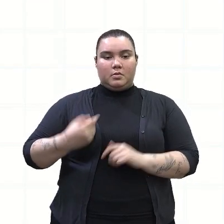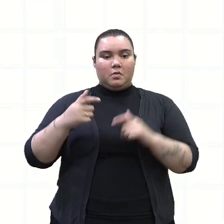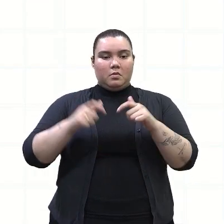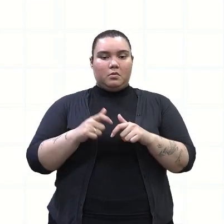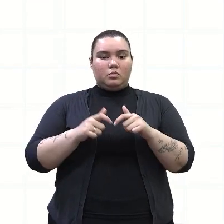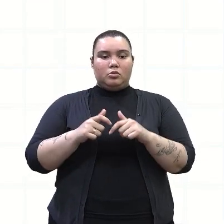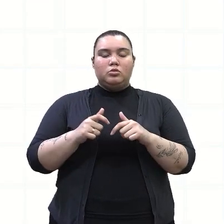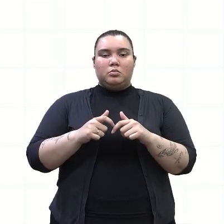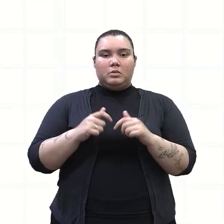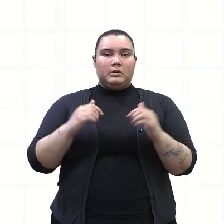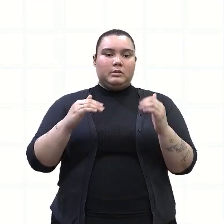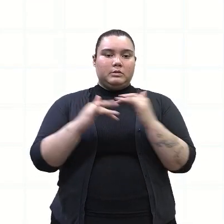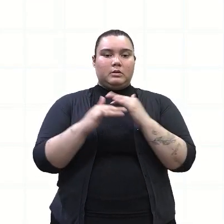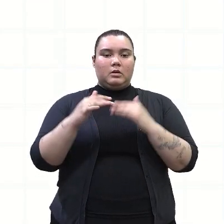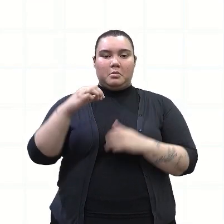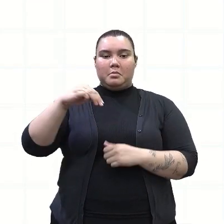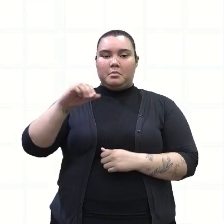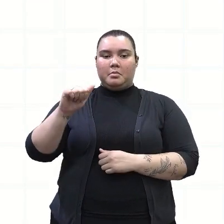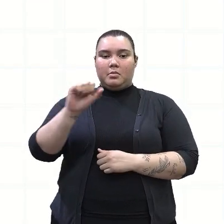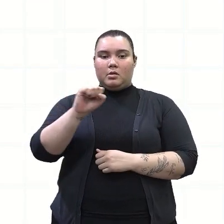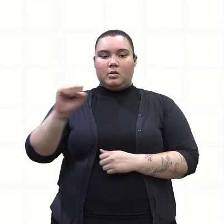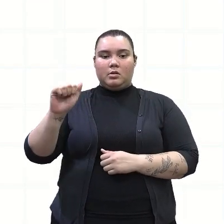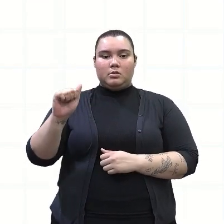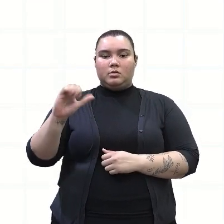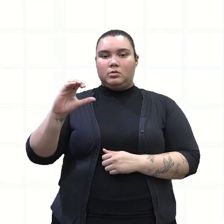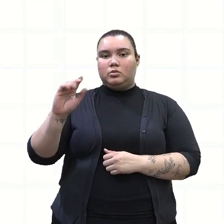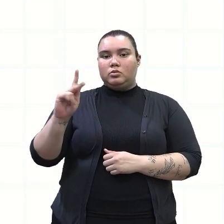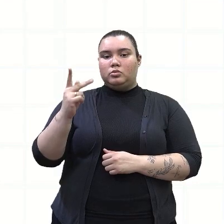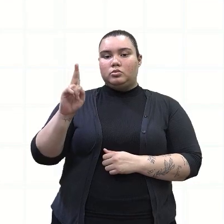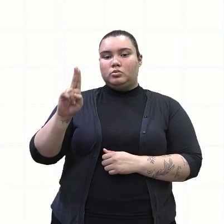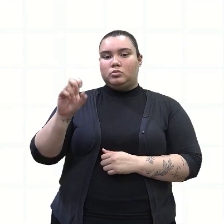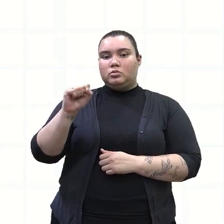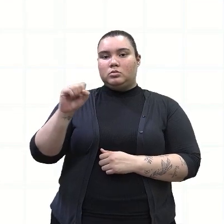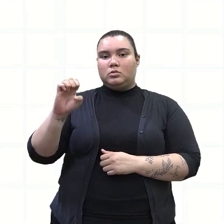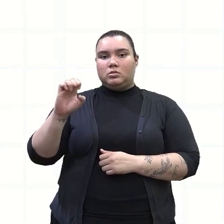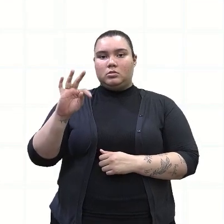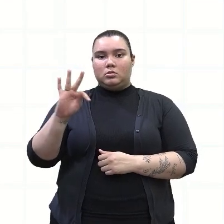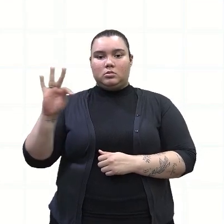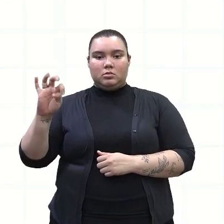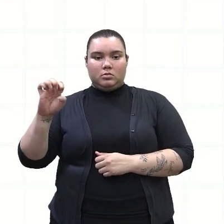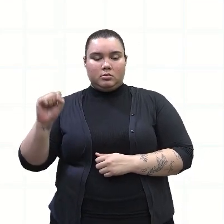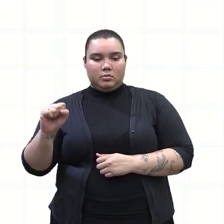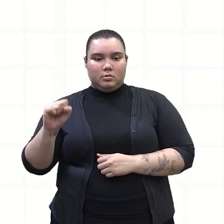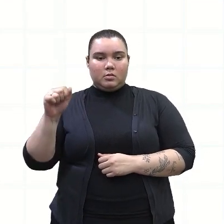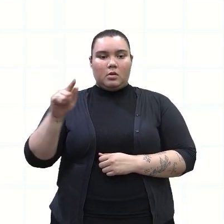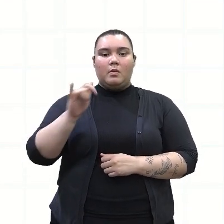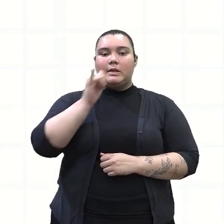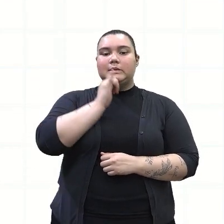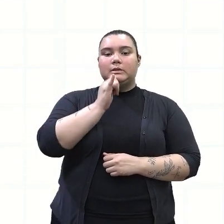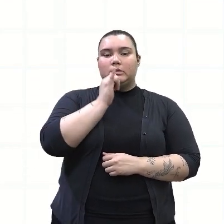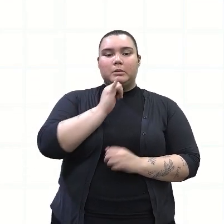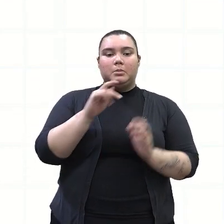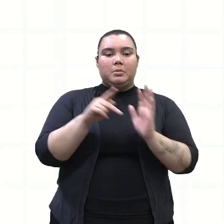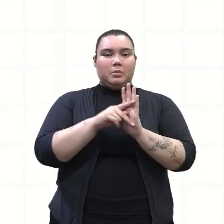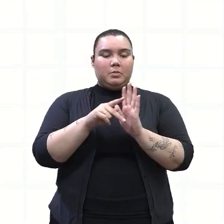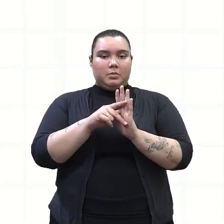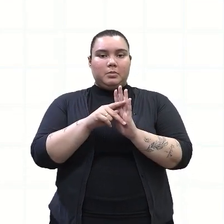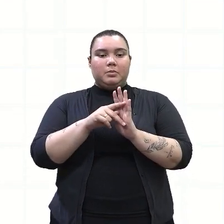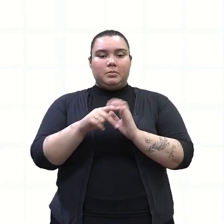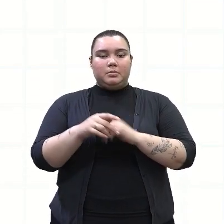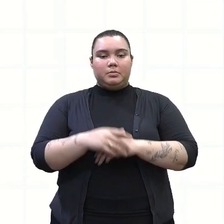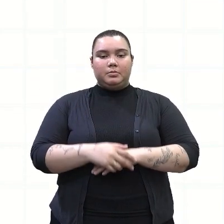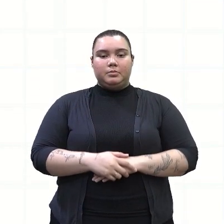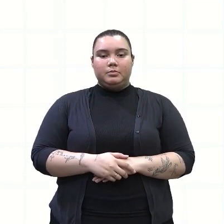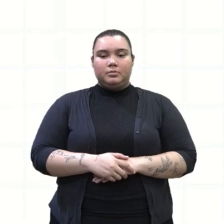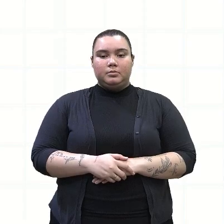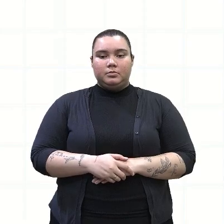né? Então, este único exemplo, né, de purebred brown Swiss, ok? Ele